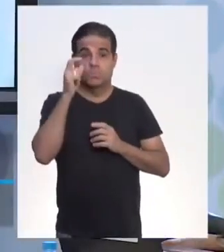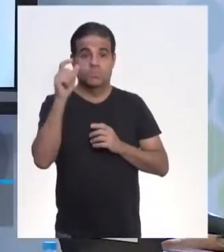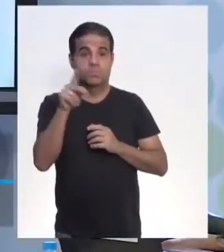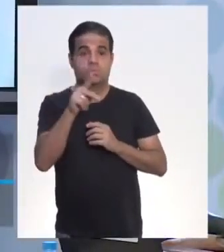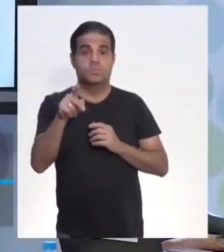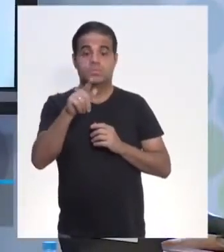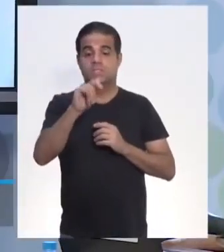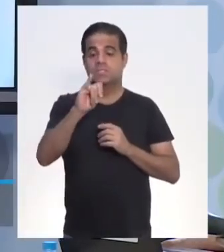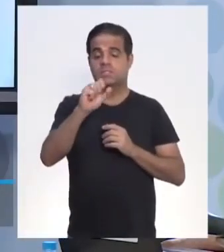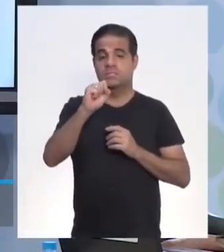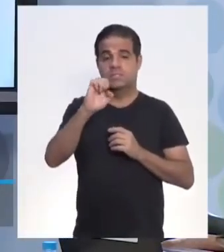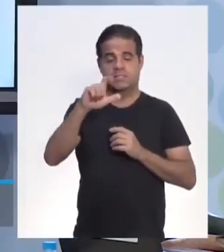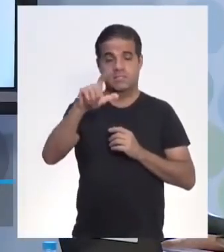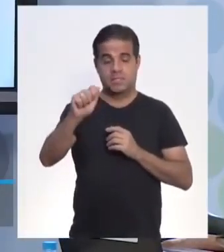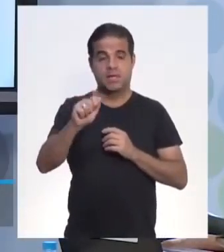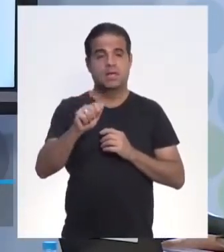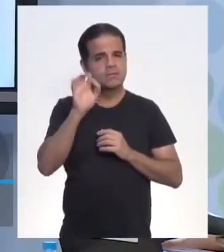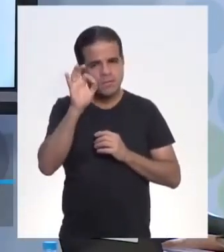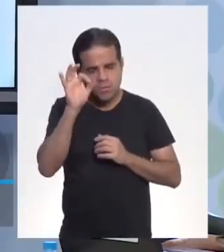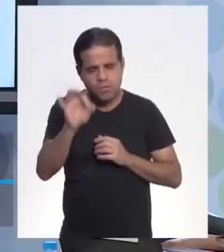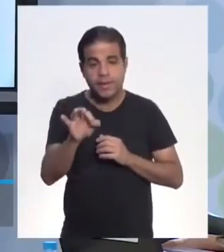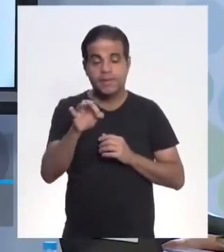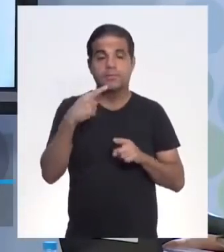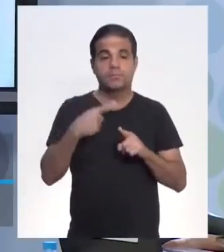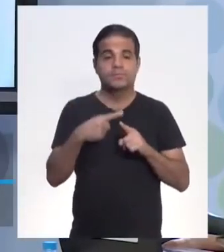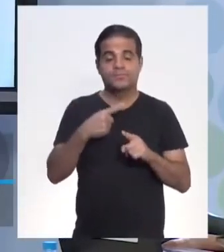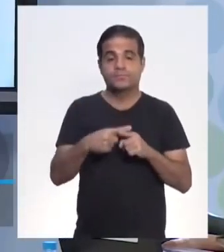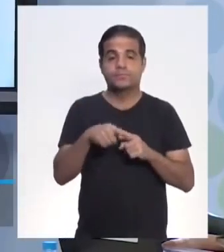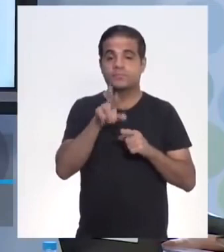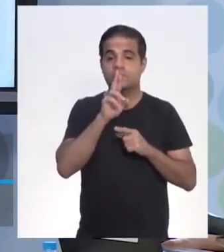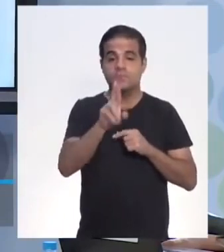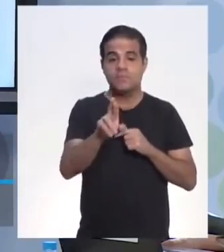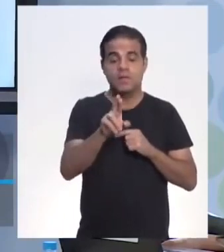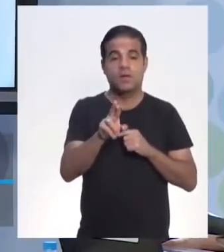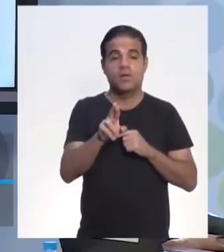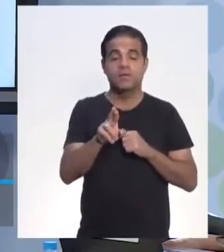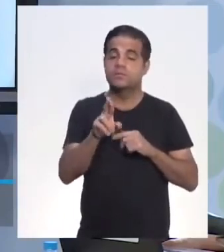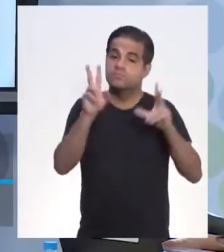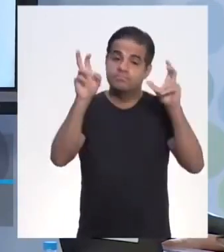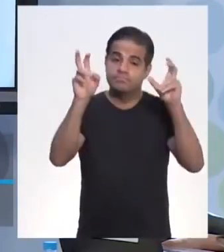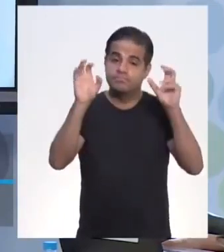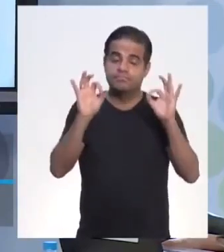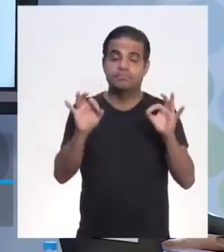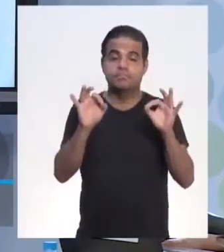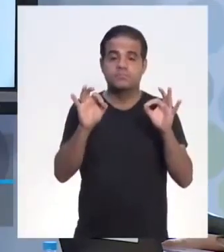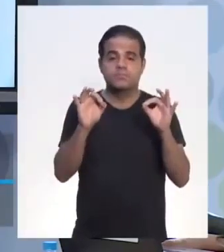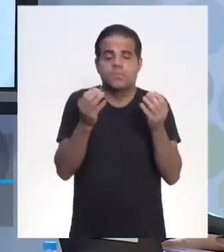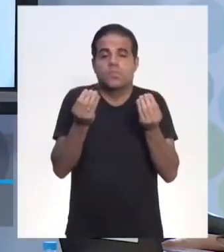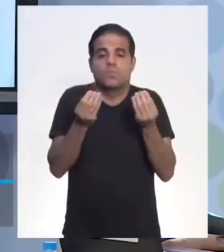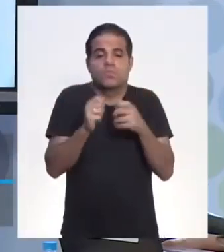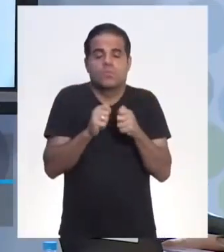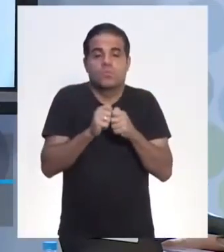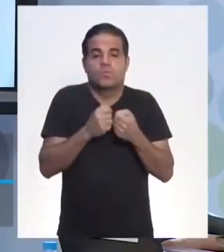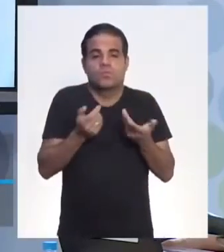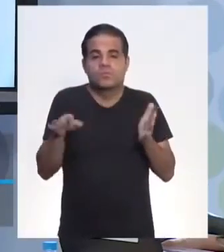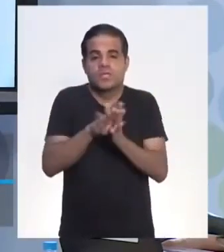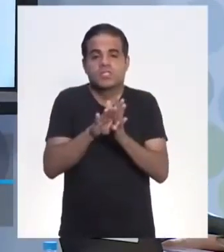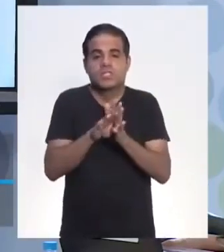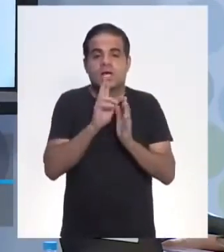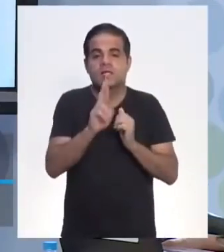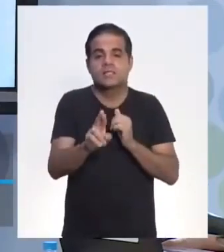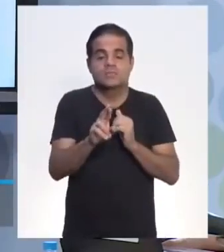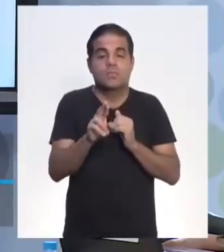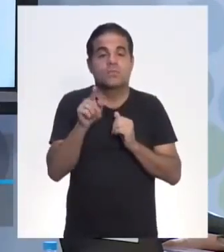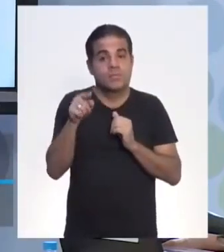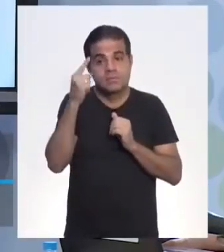Gisela está corretíssima a gente porque assim a resposta é uma situação é mas como que eu fiz para chegar